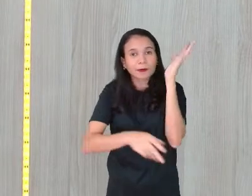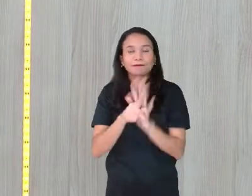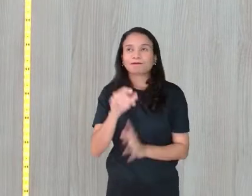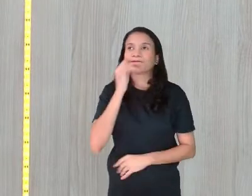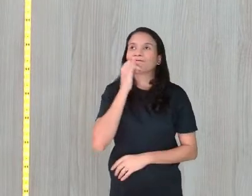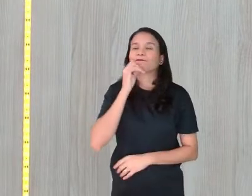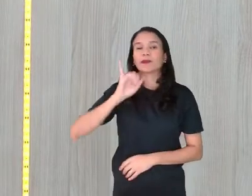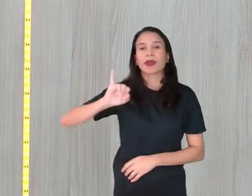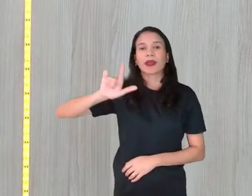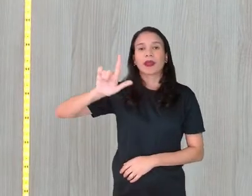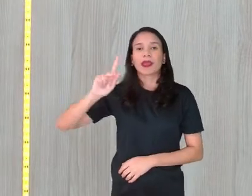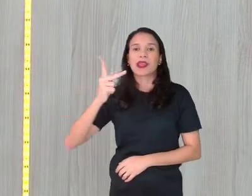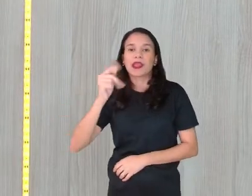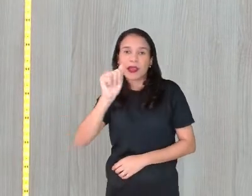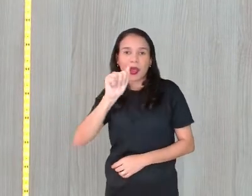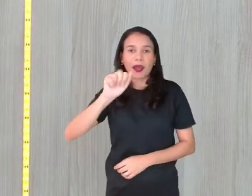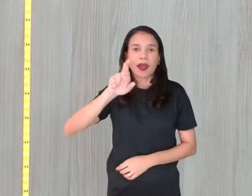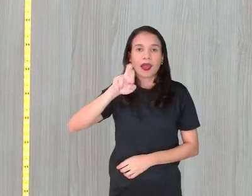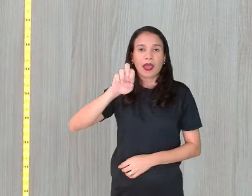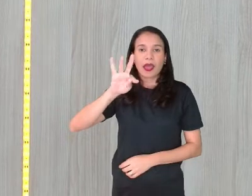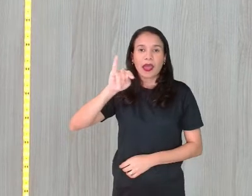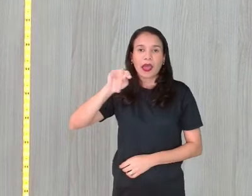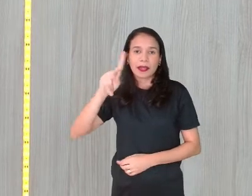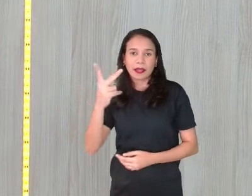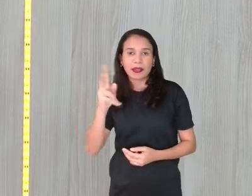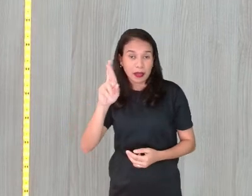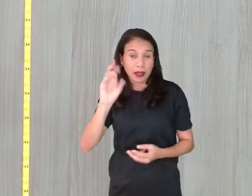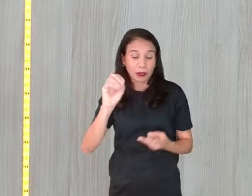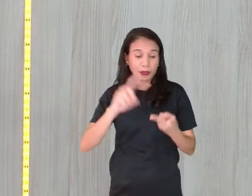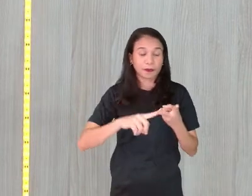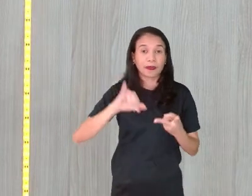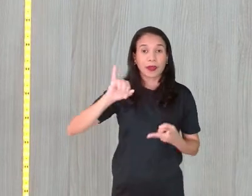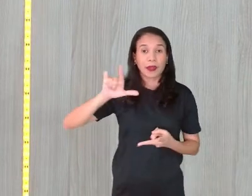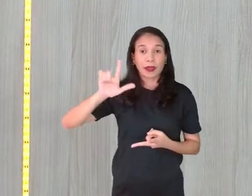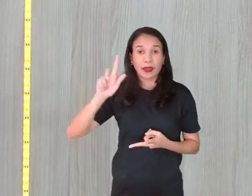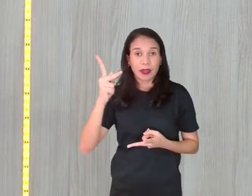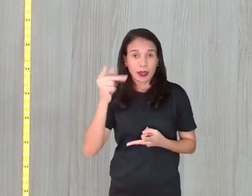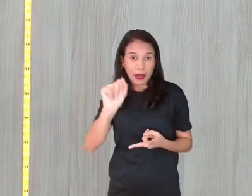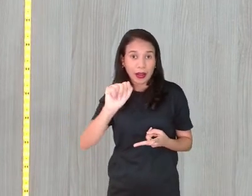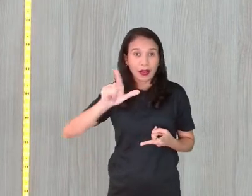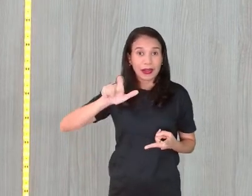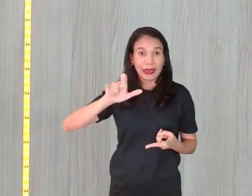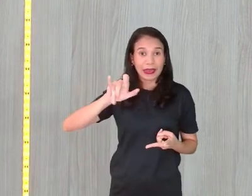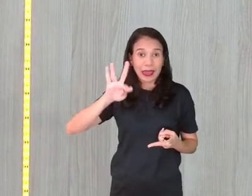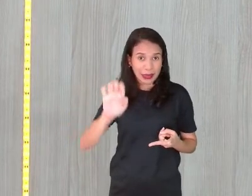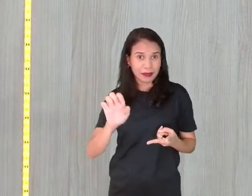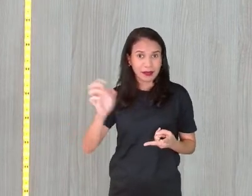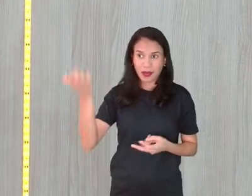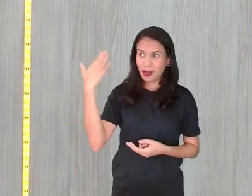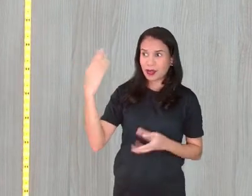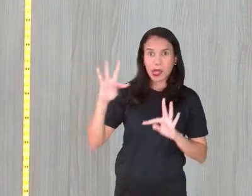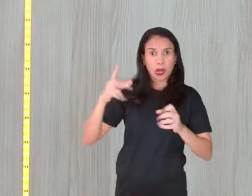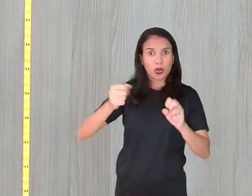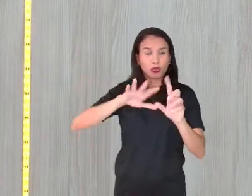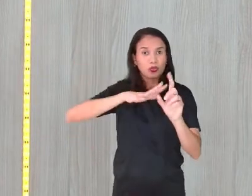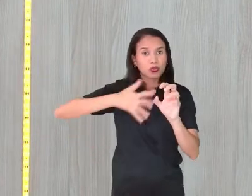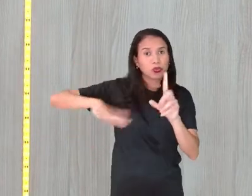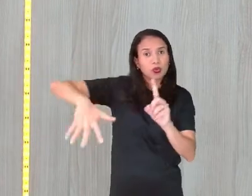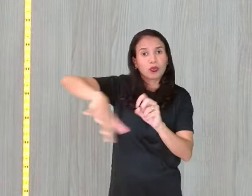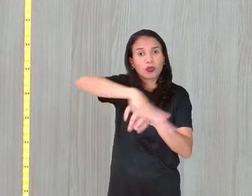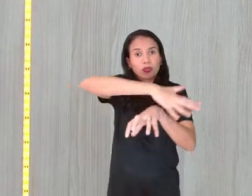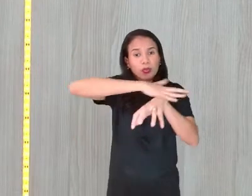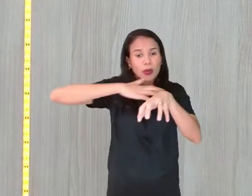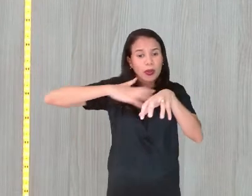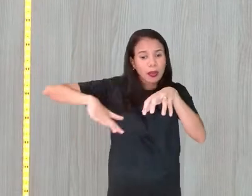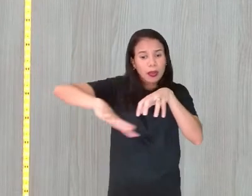Retiro, Ilha do Leite. Tudo ilha, né? Era tudo ilha, exatamente, era tudo ilha. Então, com o passar do tempo,